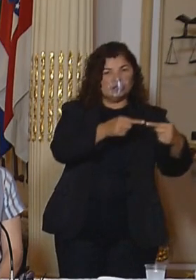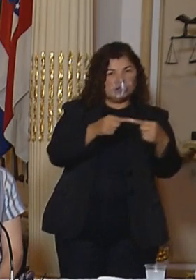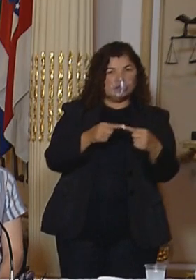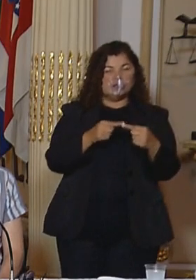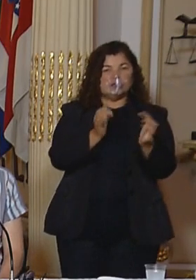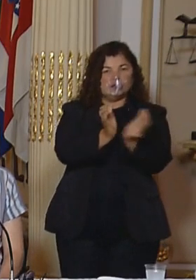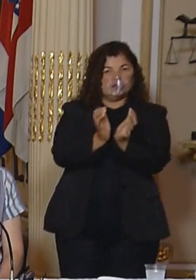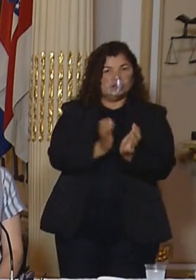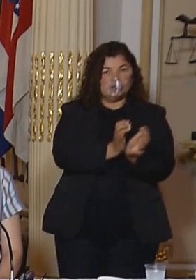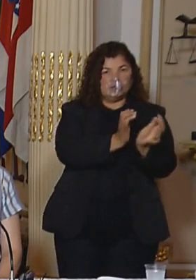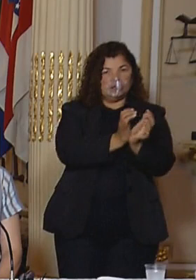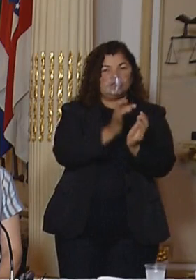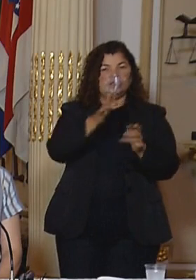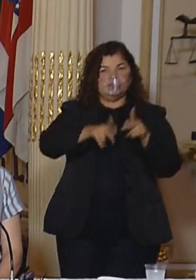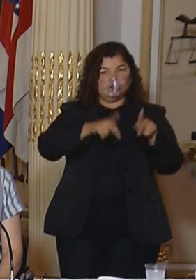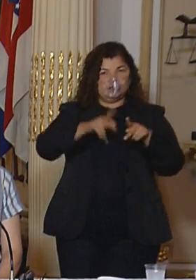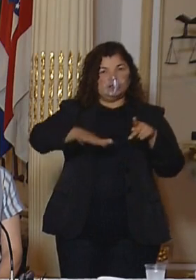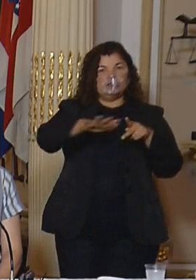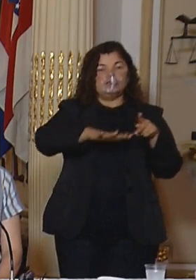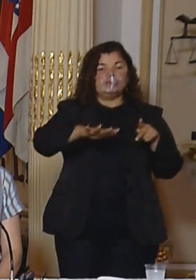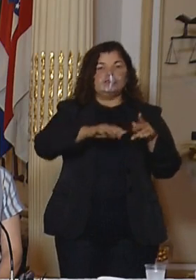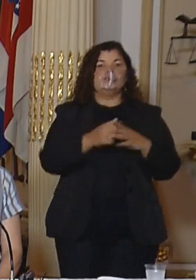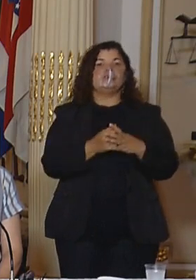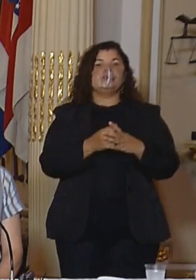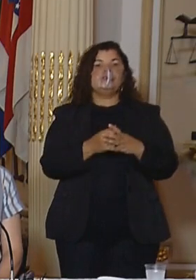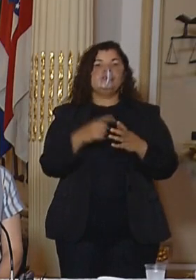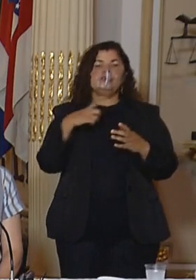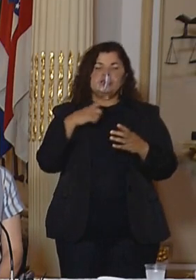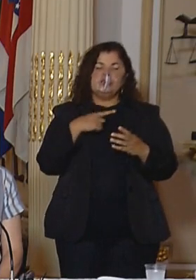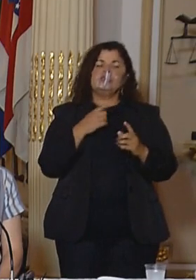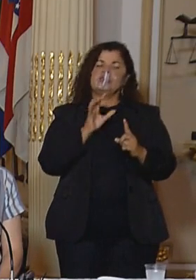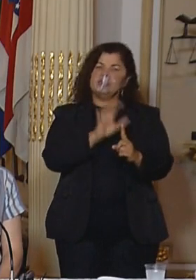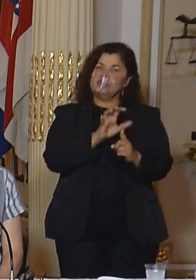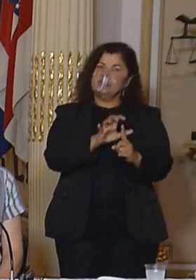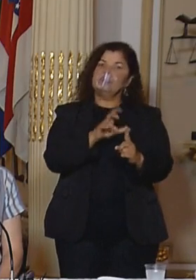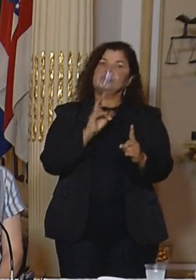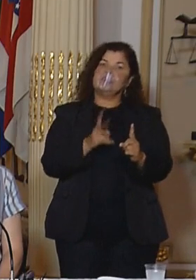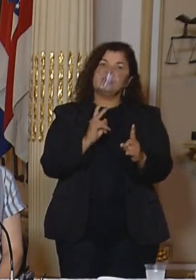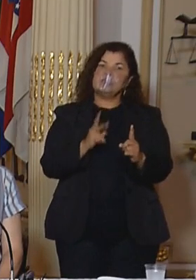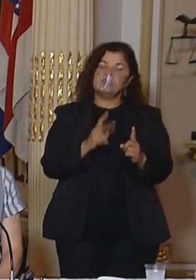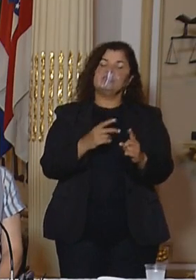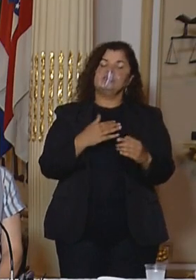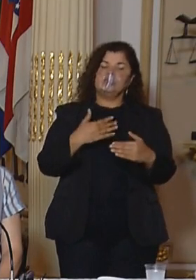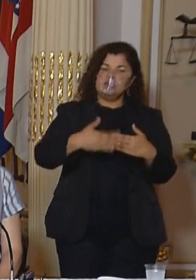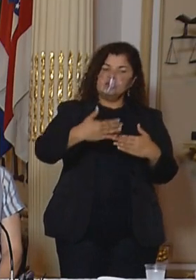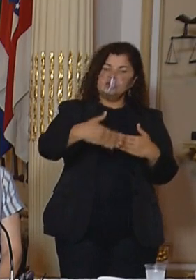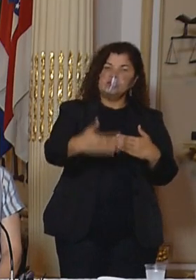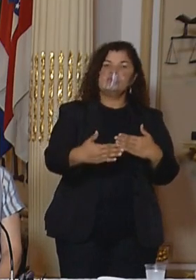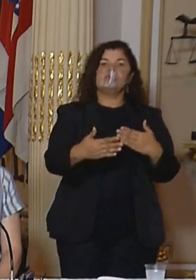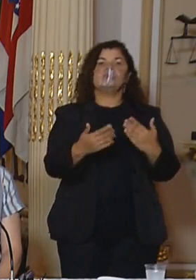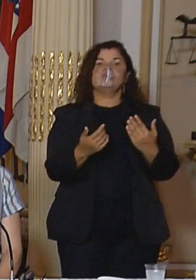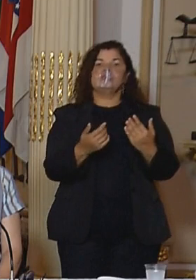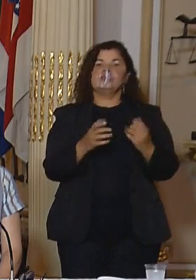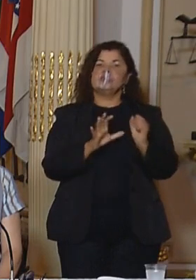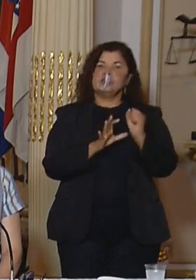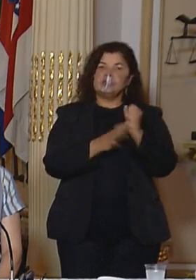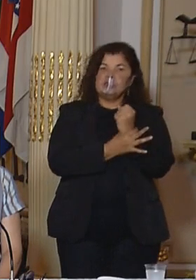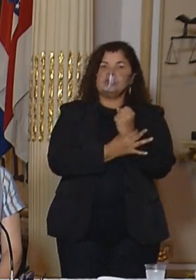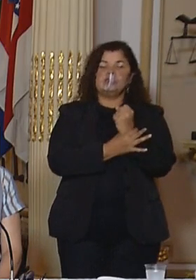tem procurado, né, estimular que a gente tenha cada vez mais